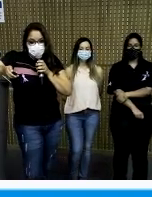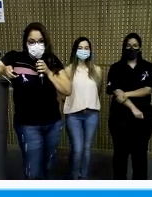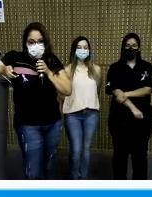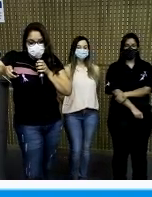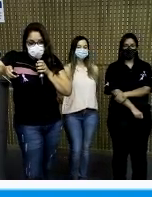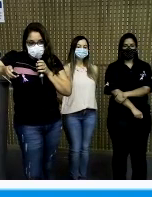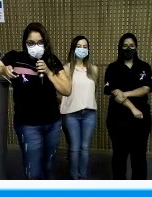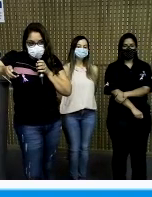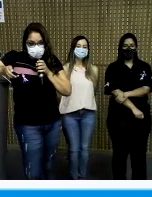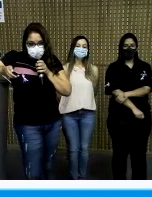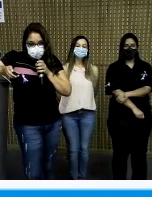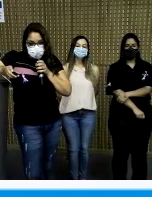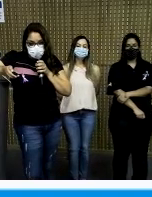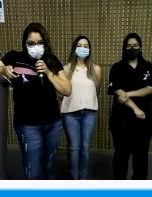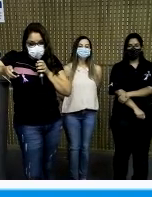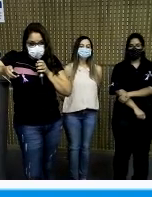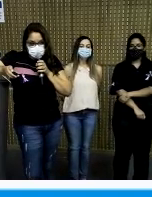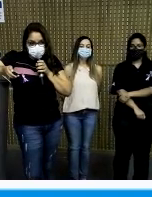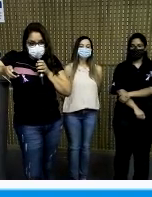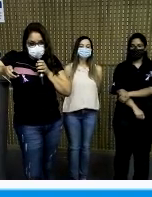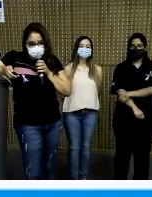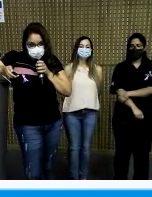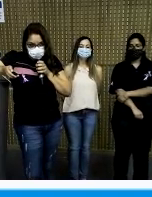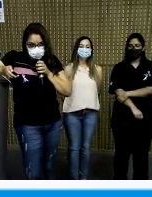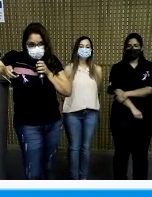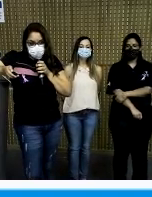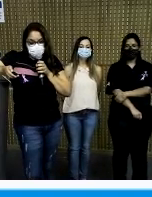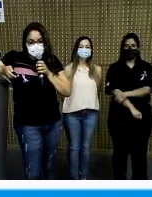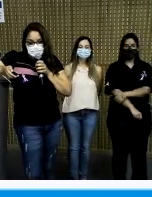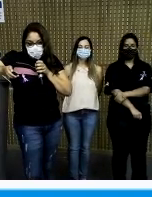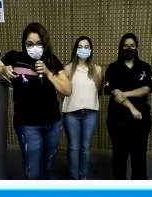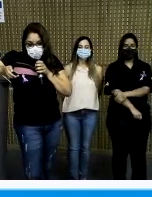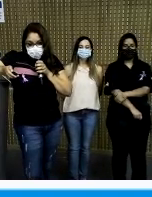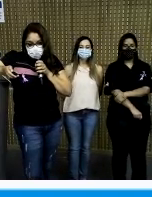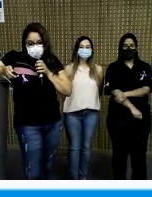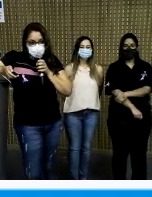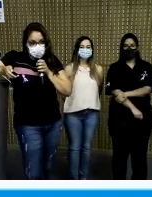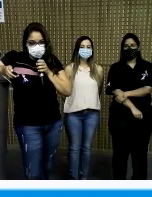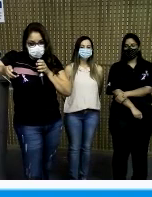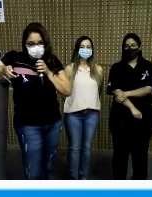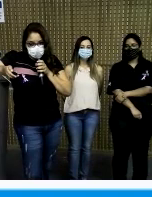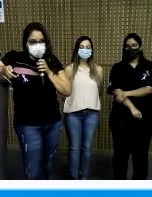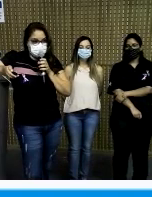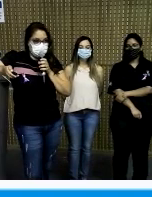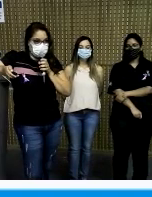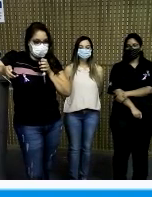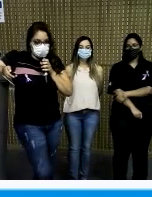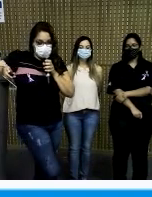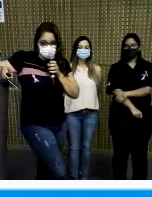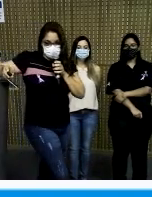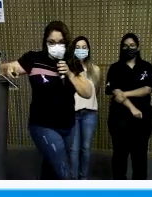de 172 tabagistas em 2020 e 150 tabagistas